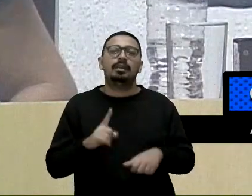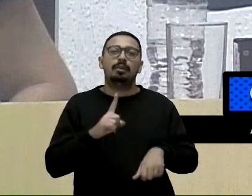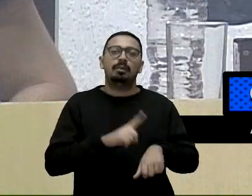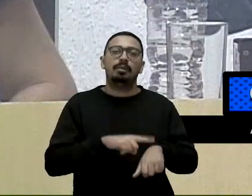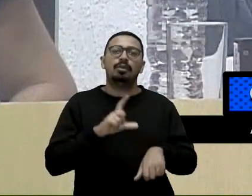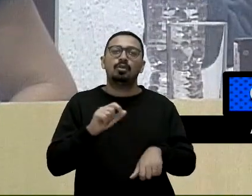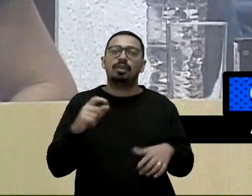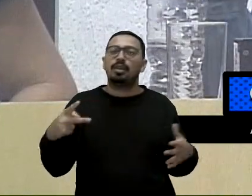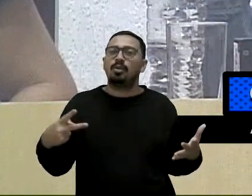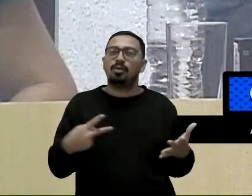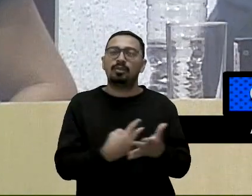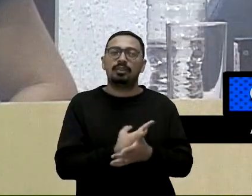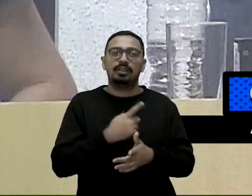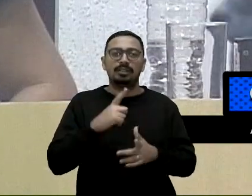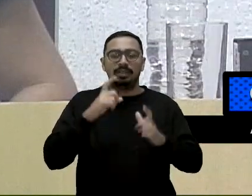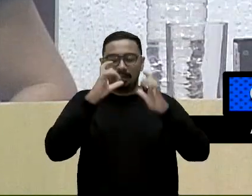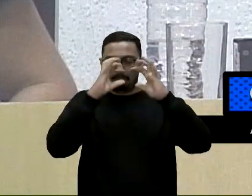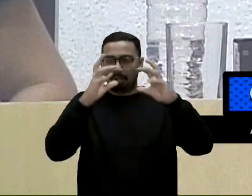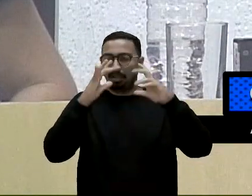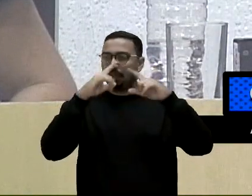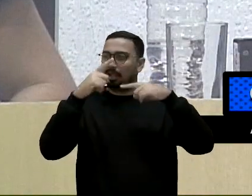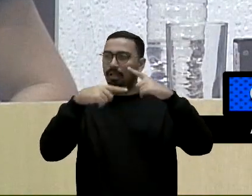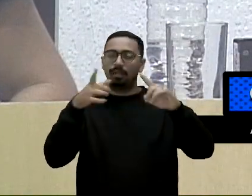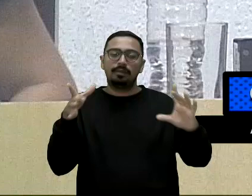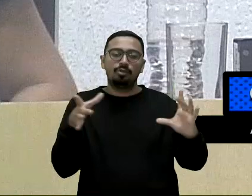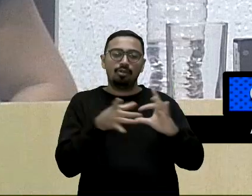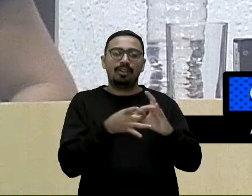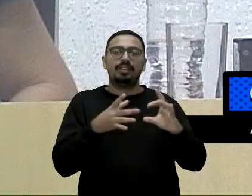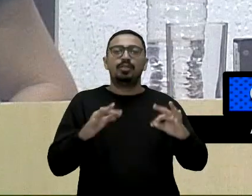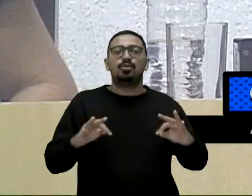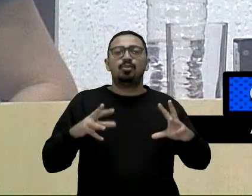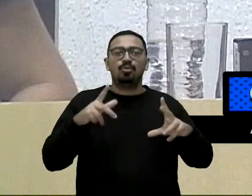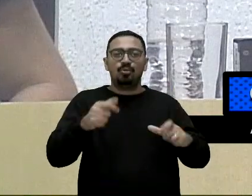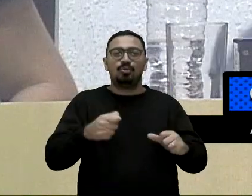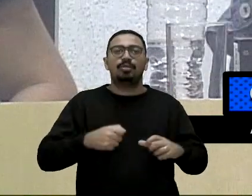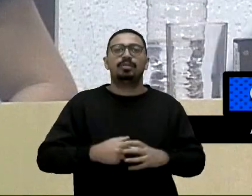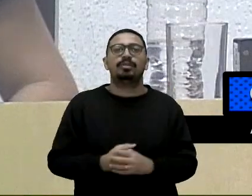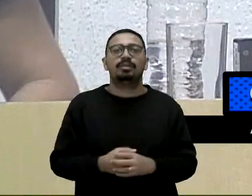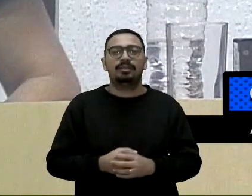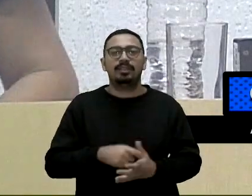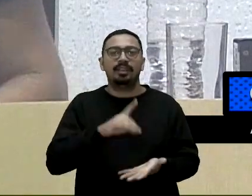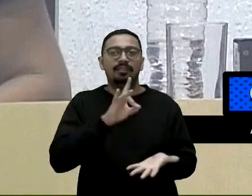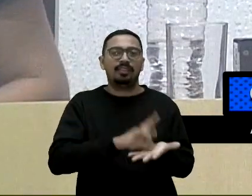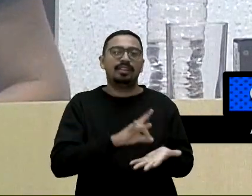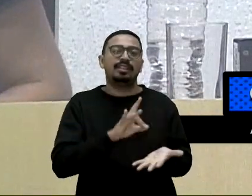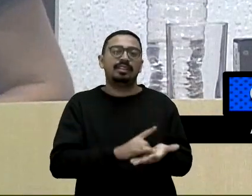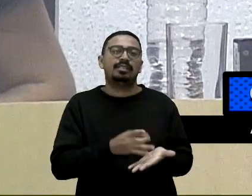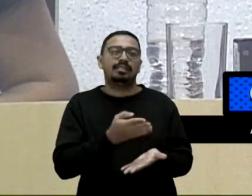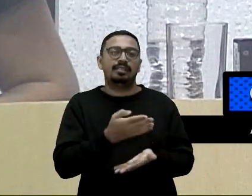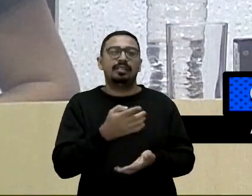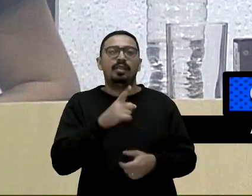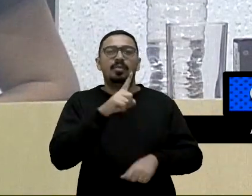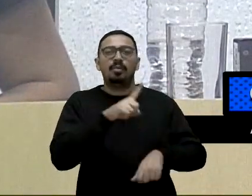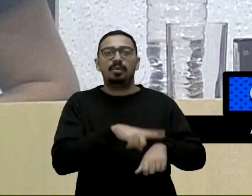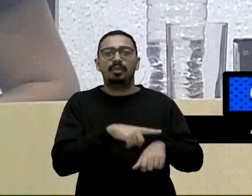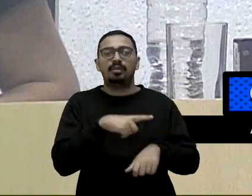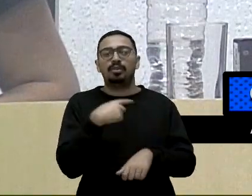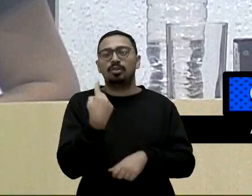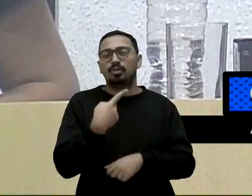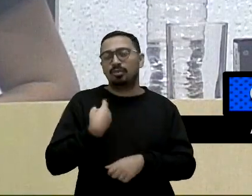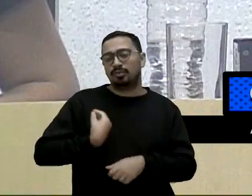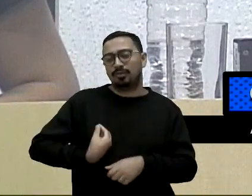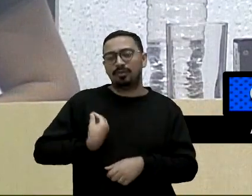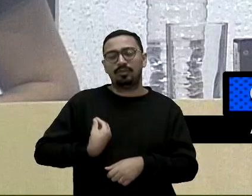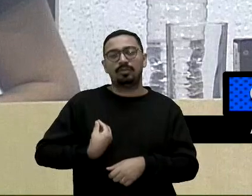um tum-tum-tum-tum-tum na cabeça, assim, tudo se conecta, né? É, realmente foi muito marcante para mim esse momento. Eu lembro